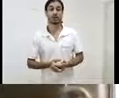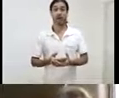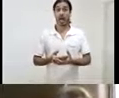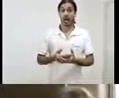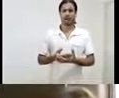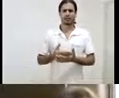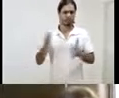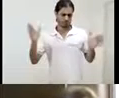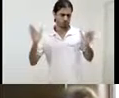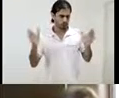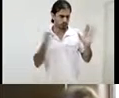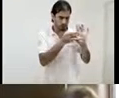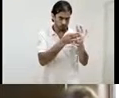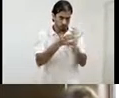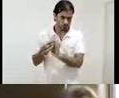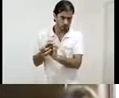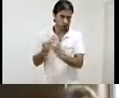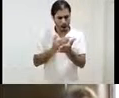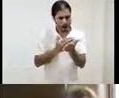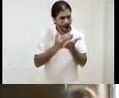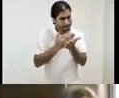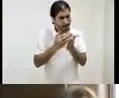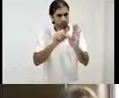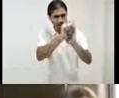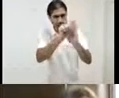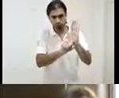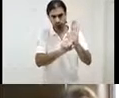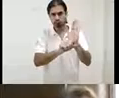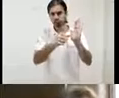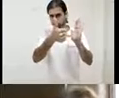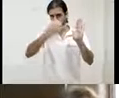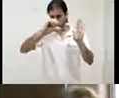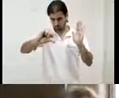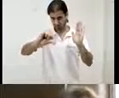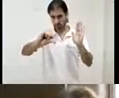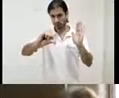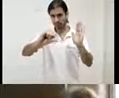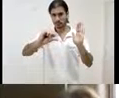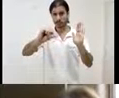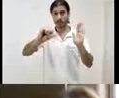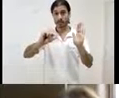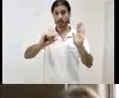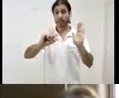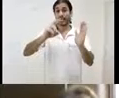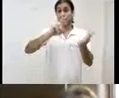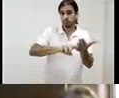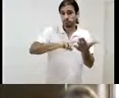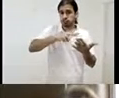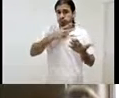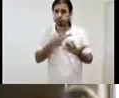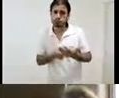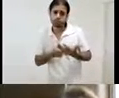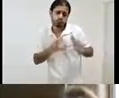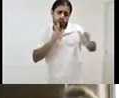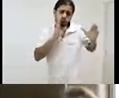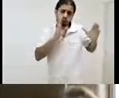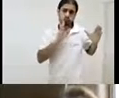a partir do século XIX, traduz a separação entre a dimensão objetiva, científica, e aí há uma